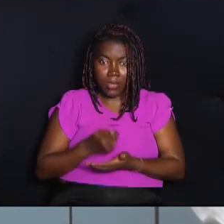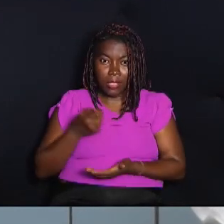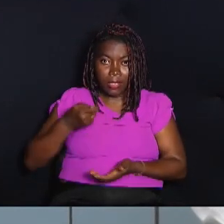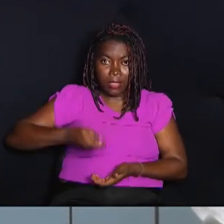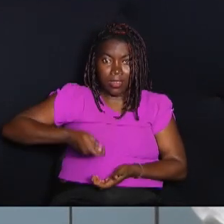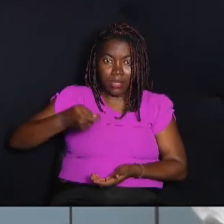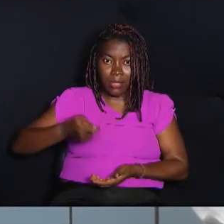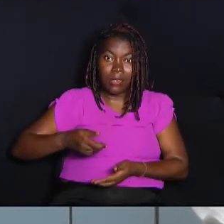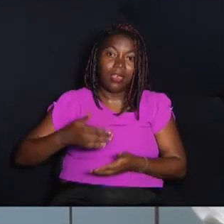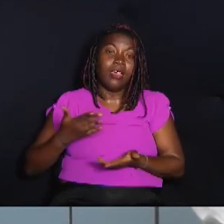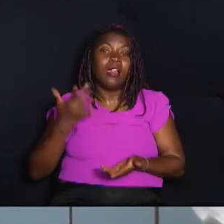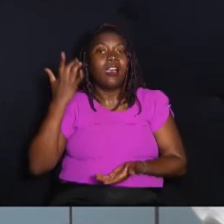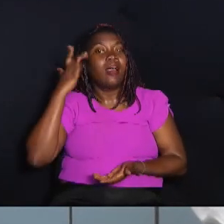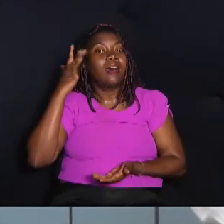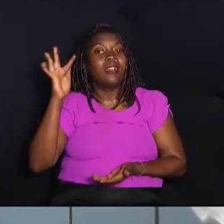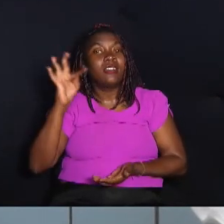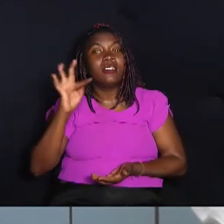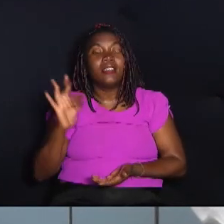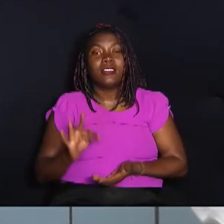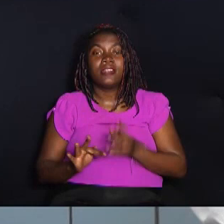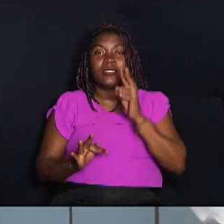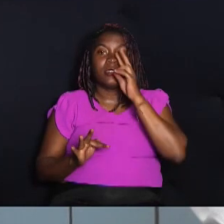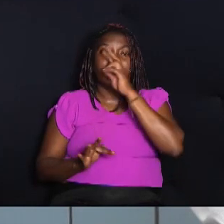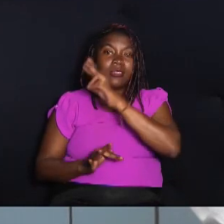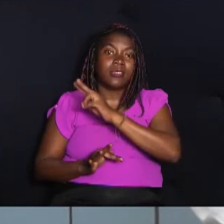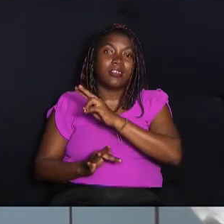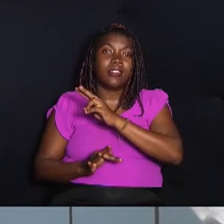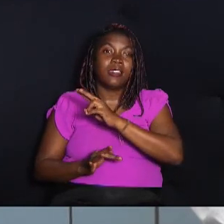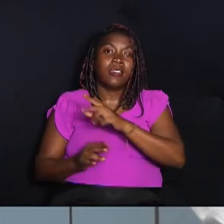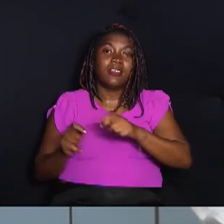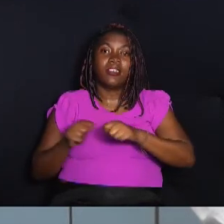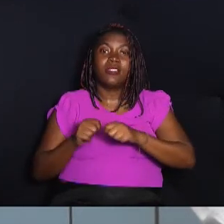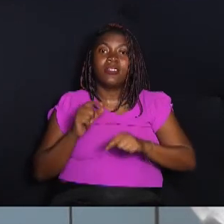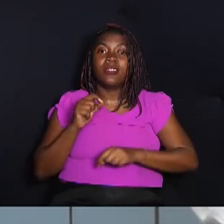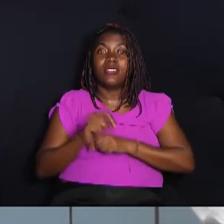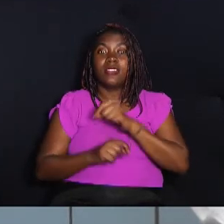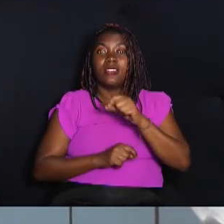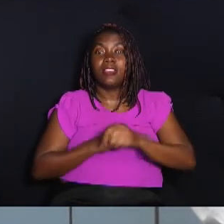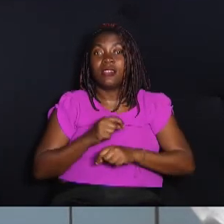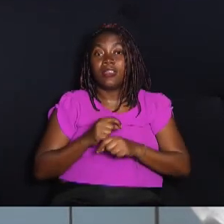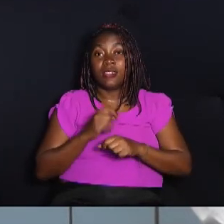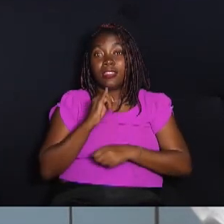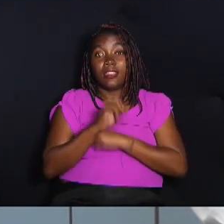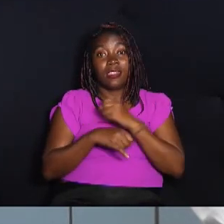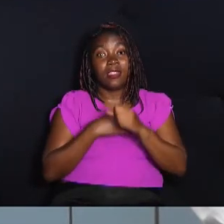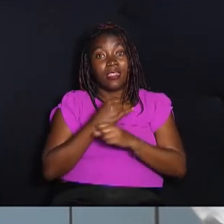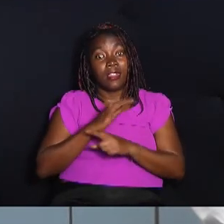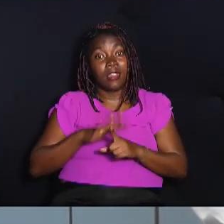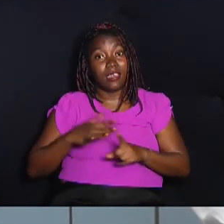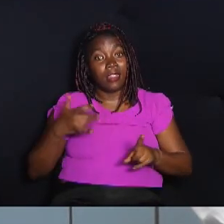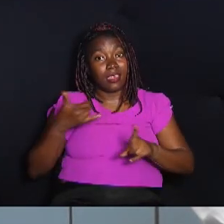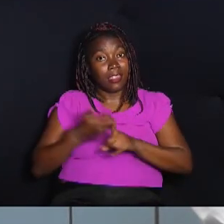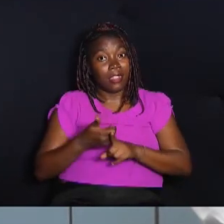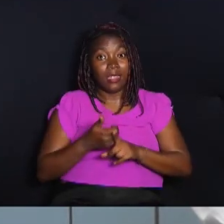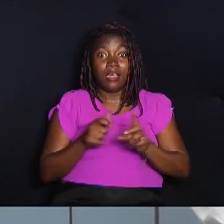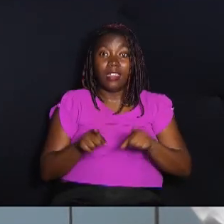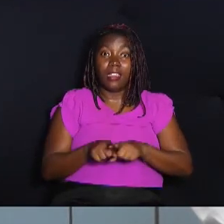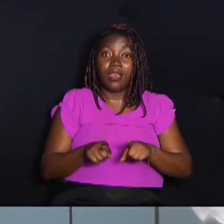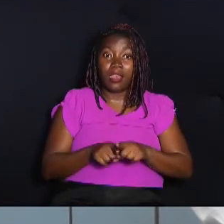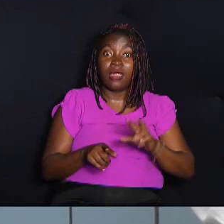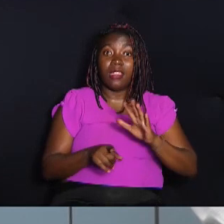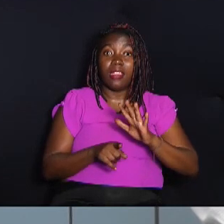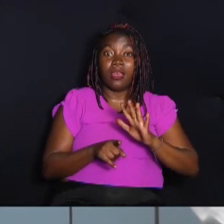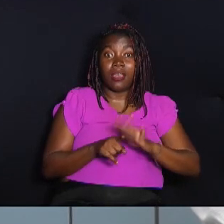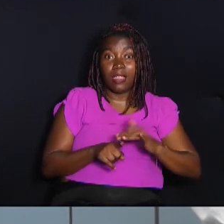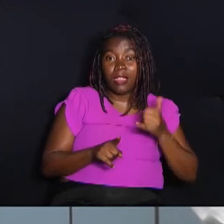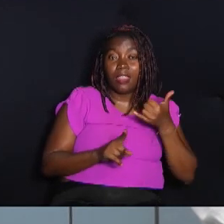foi de uma felicidade muito grande, né, fazer com que o cyberbullying, o bullying, que aquilo